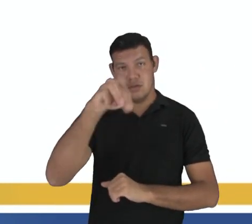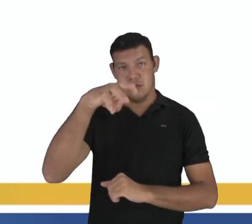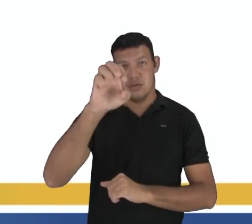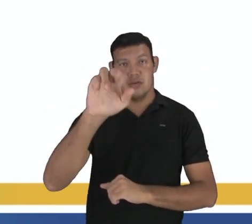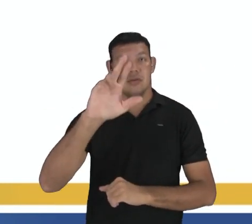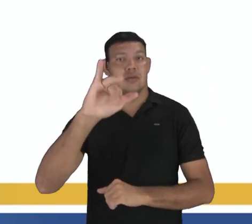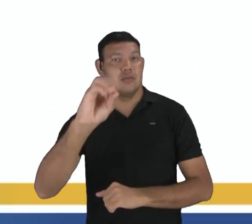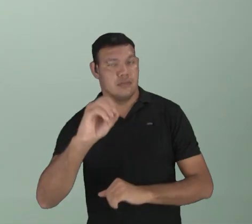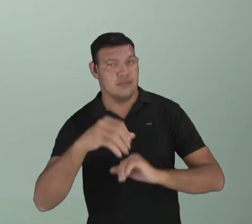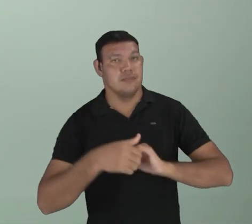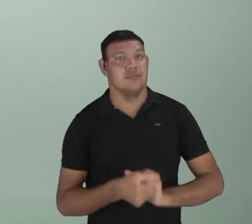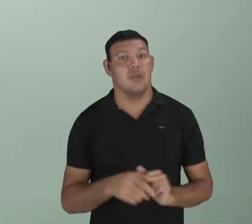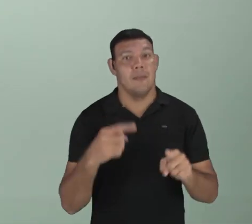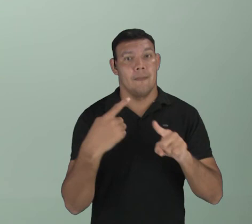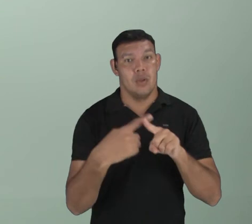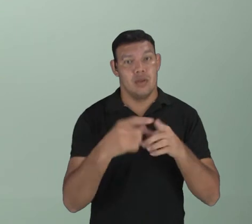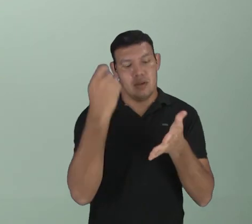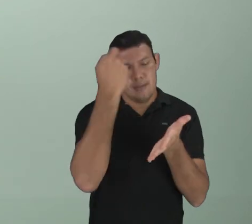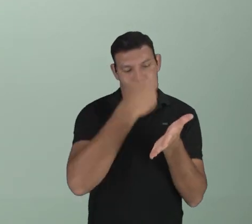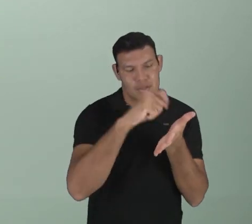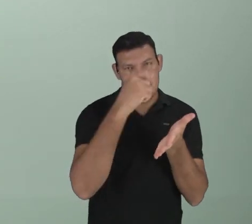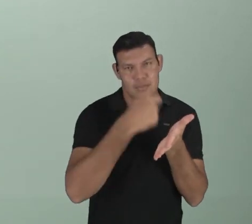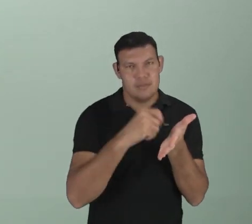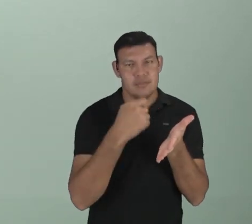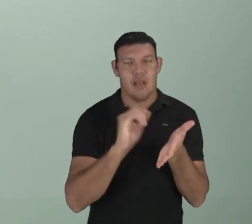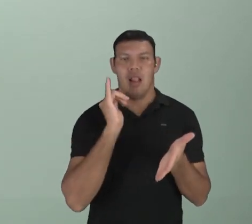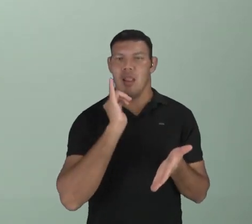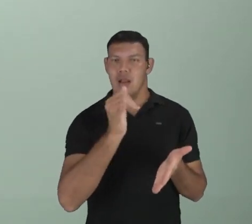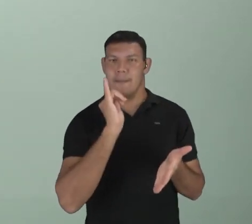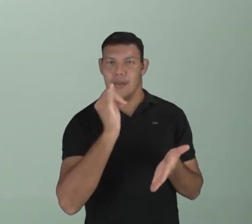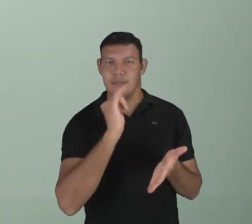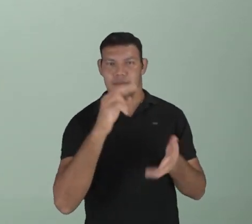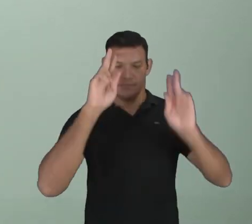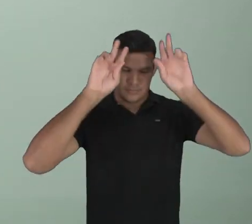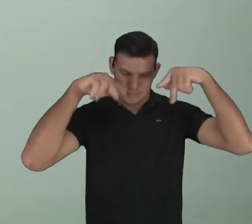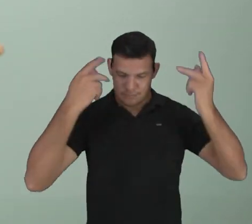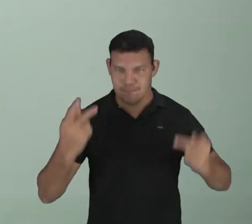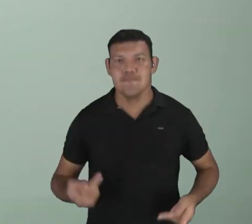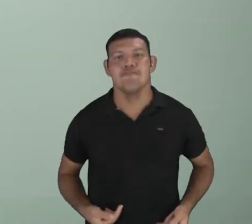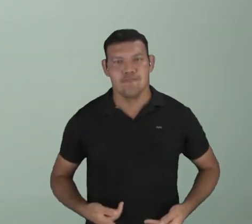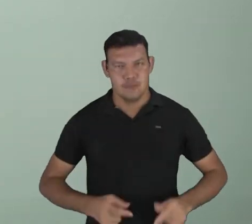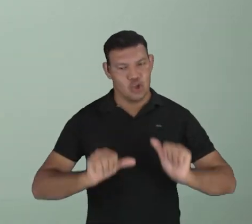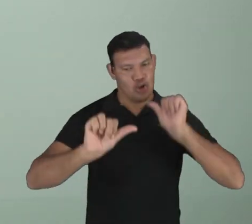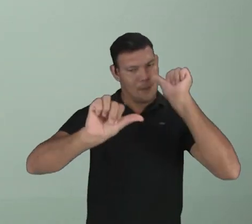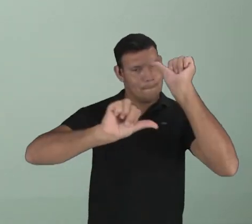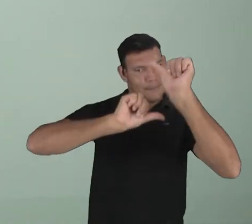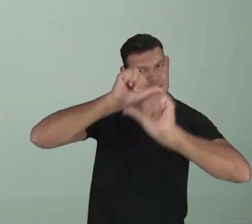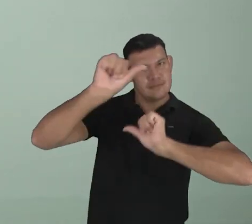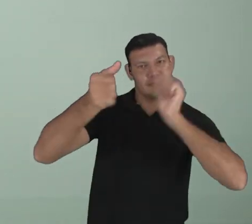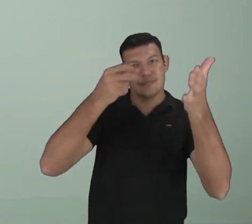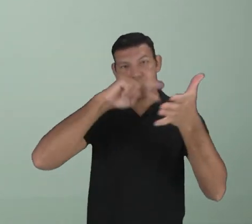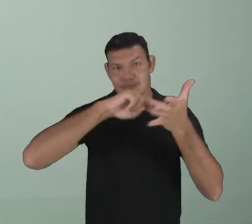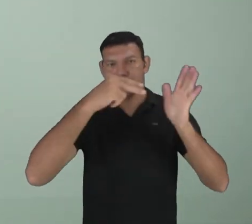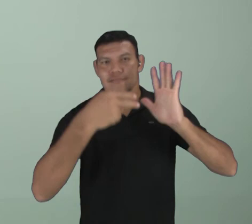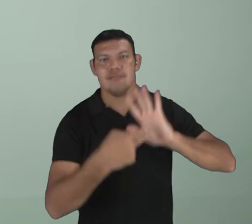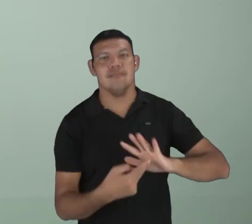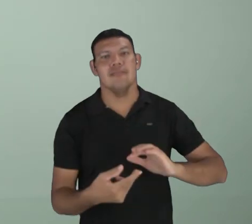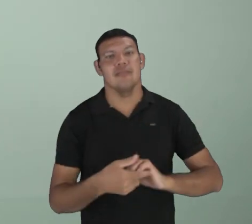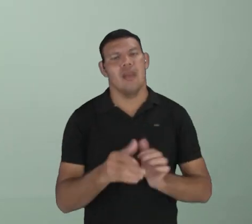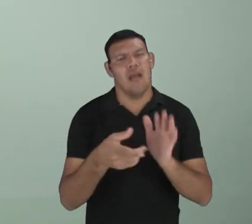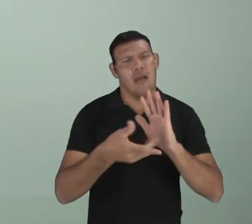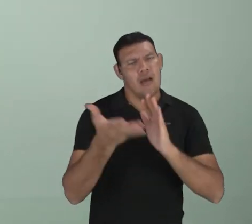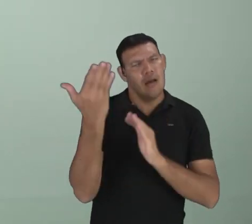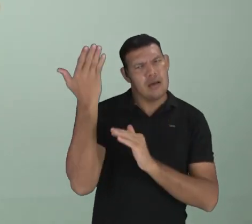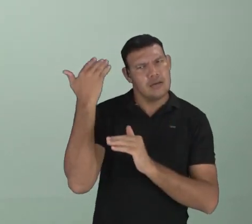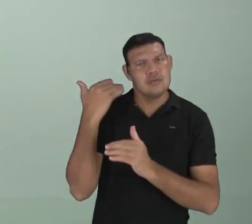porque a partir da escrita, as narrativas, né, humanas, elas mudaram completamente o significado. Porque